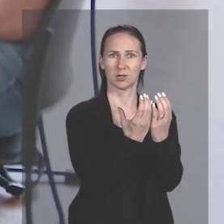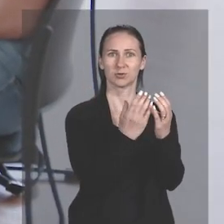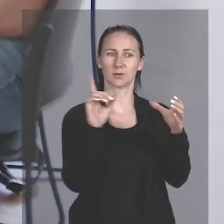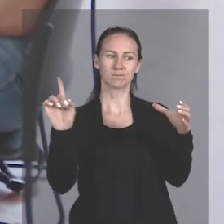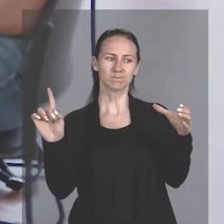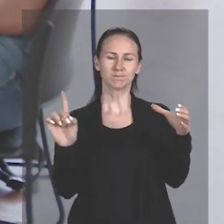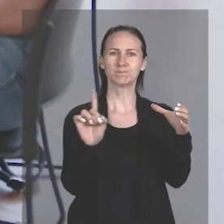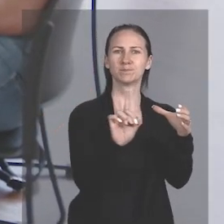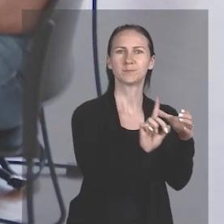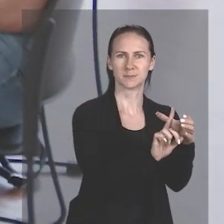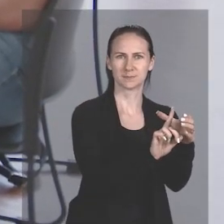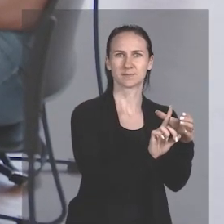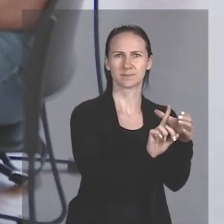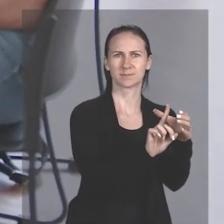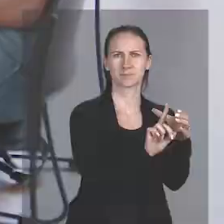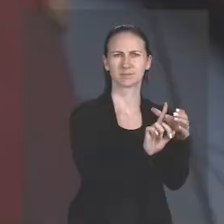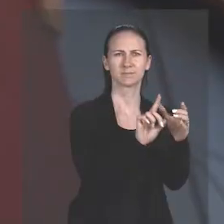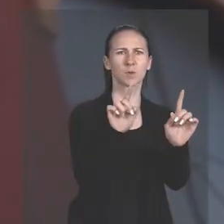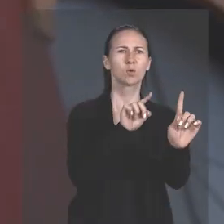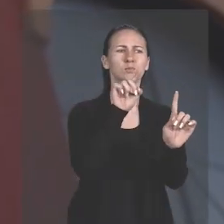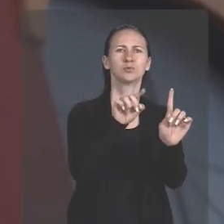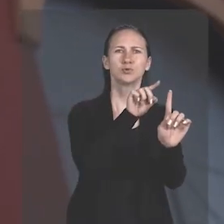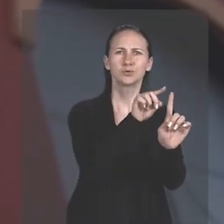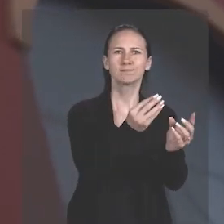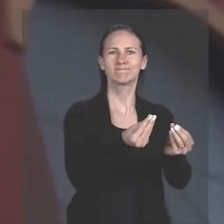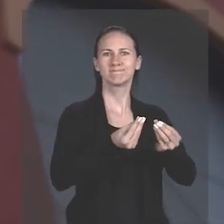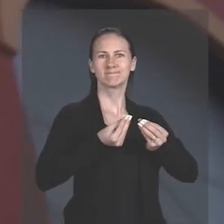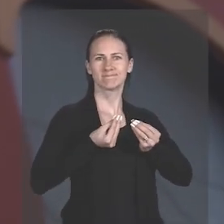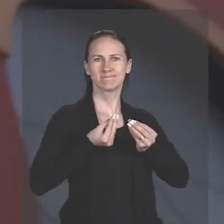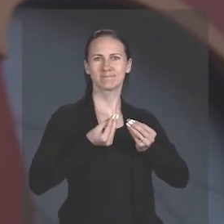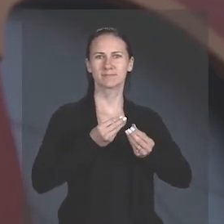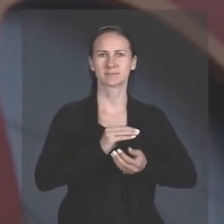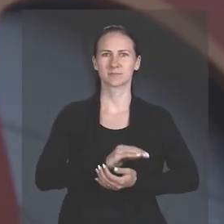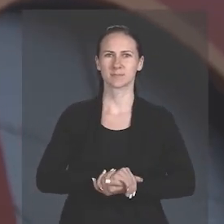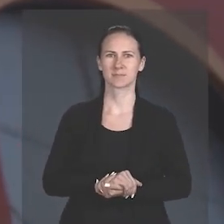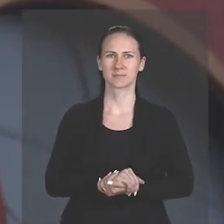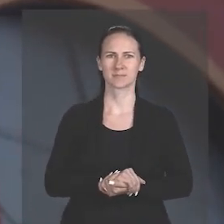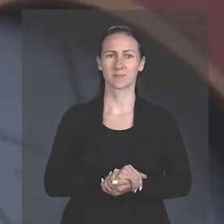Pertencer a uma comunidade nos dá propósito.